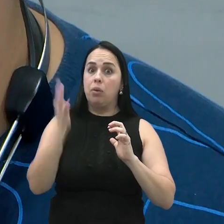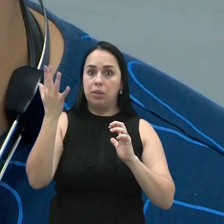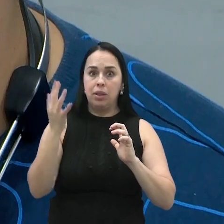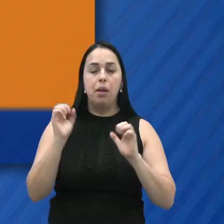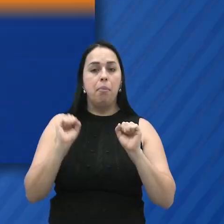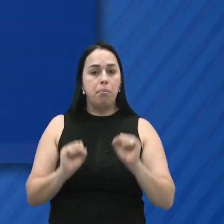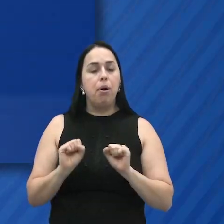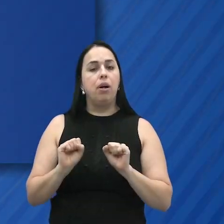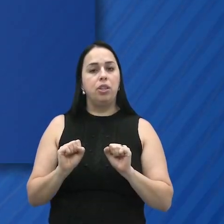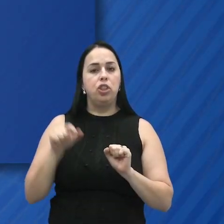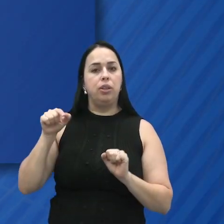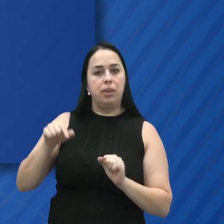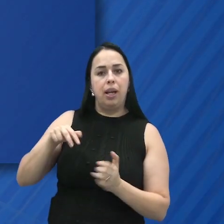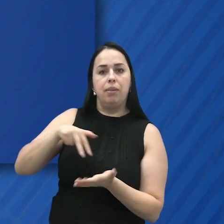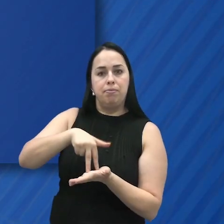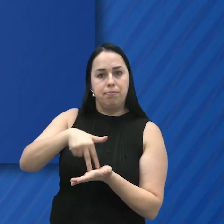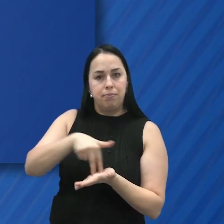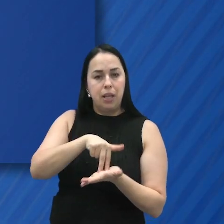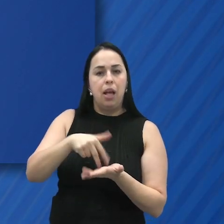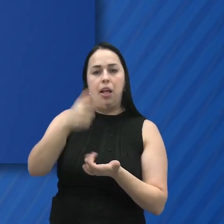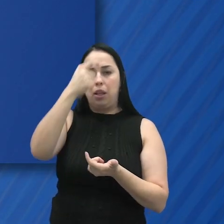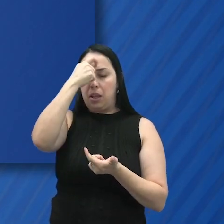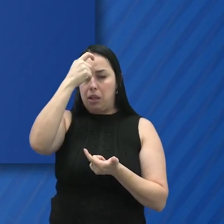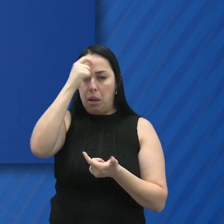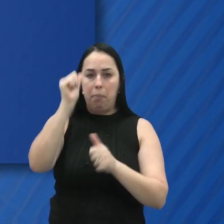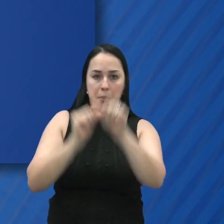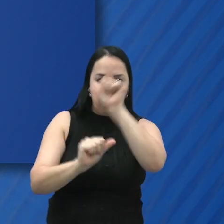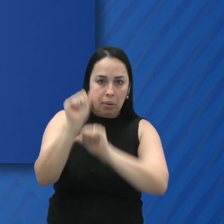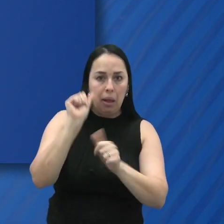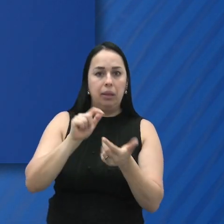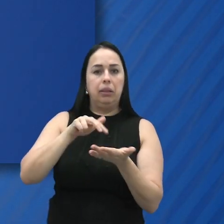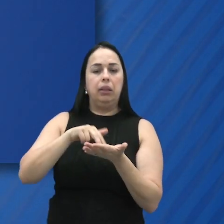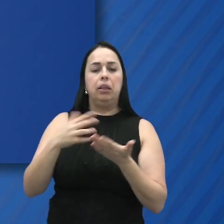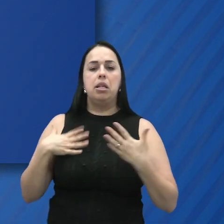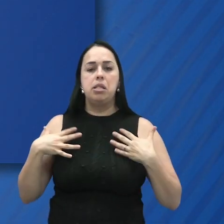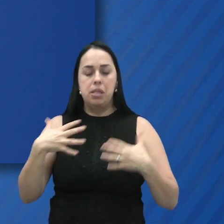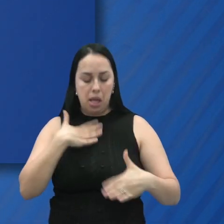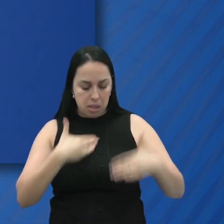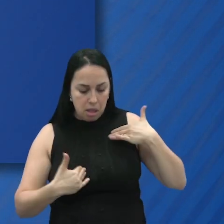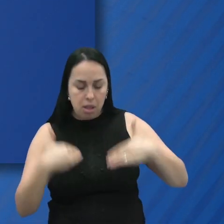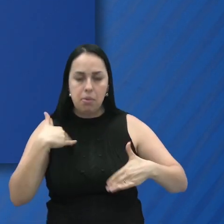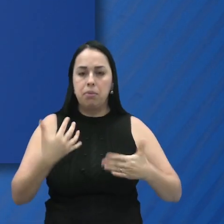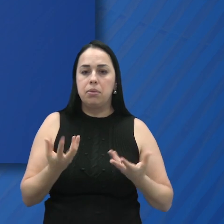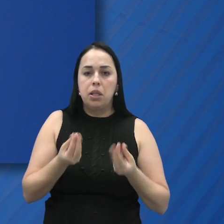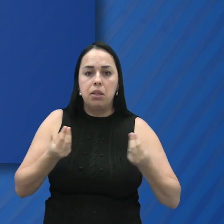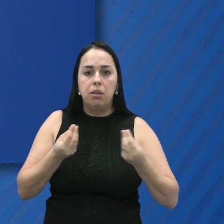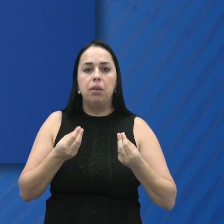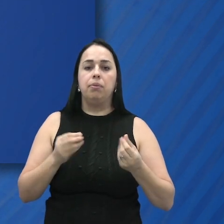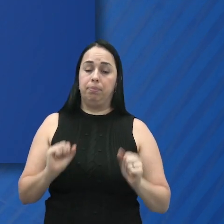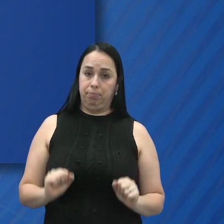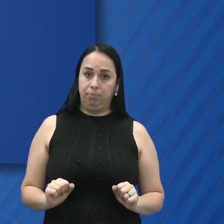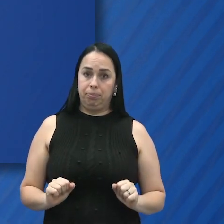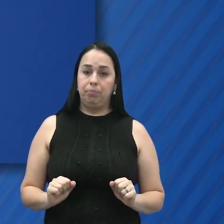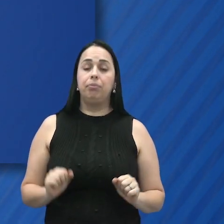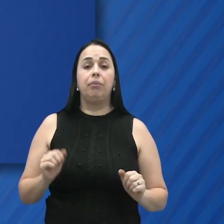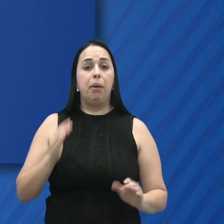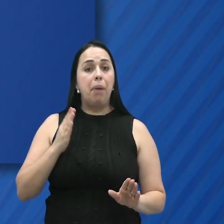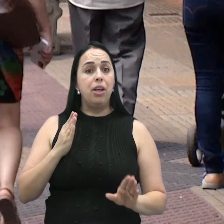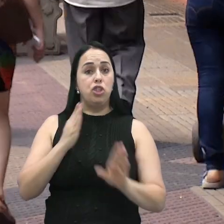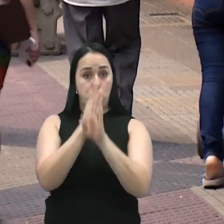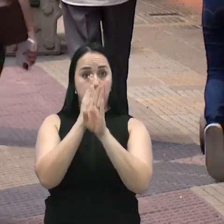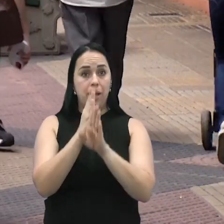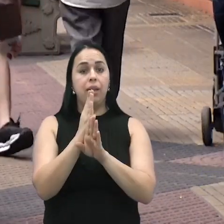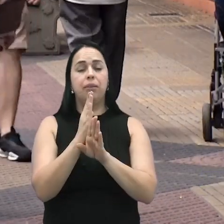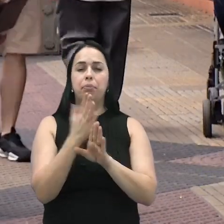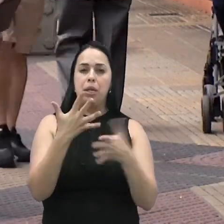no cérebro. Ela pode causar alterações de consciência, movimentos, sensibilidade ou sintomas psíquicos.